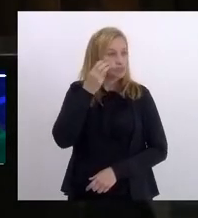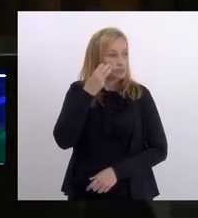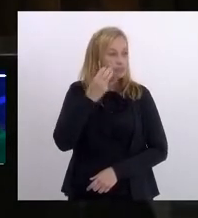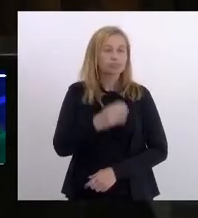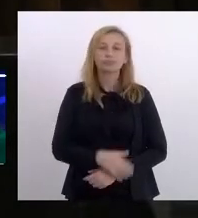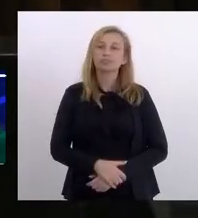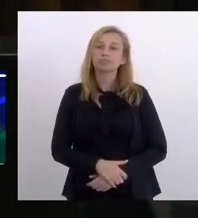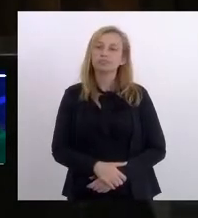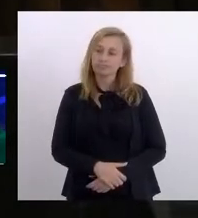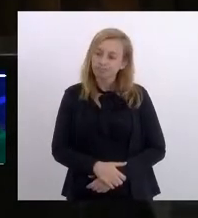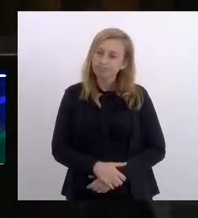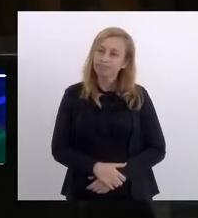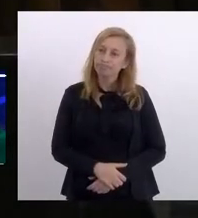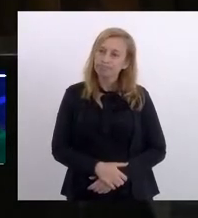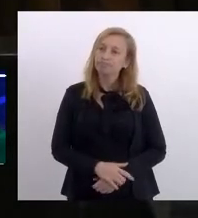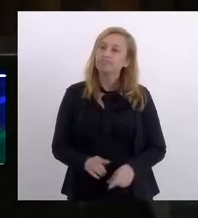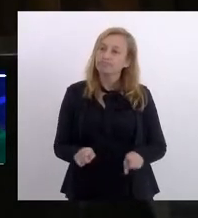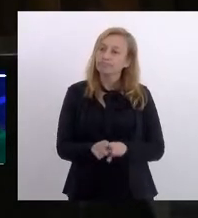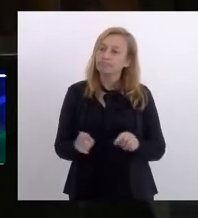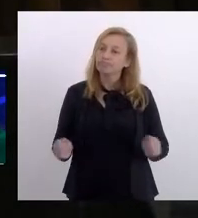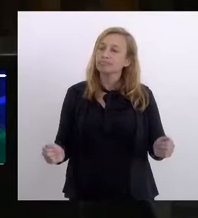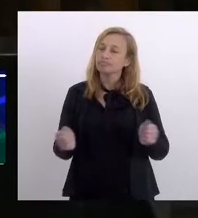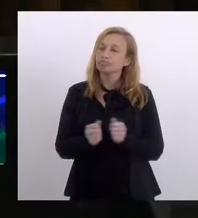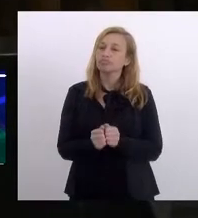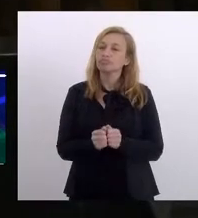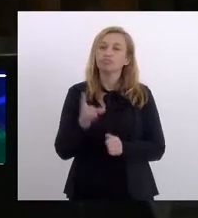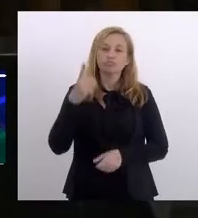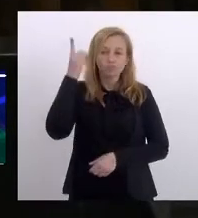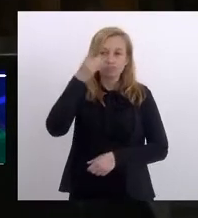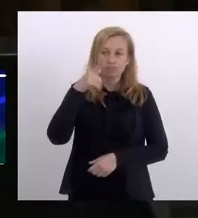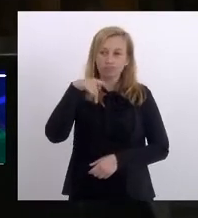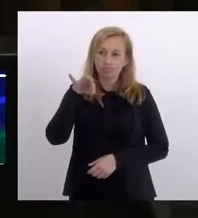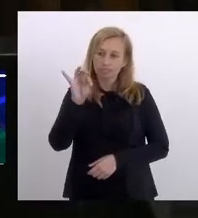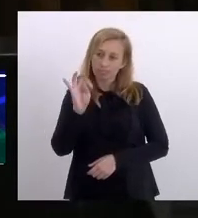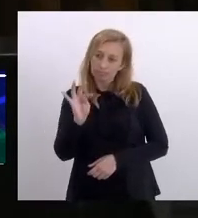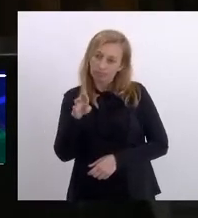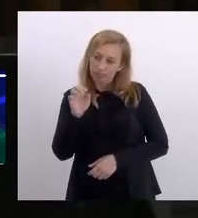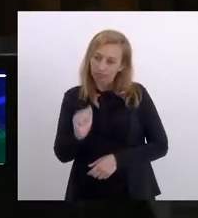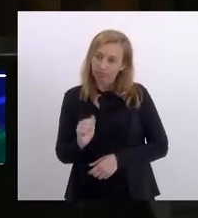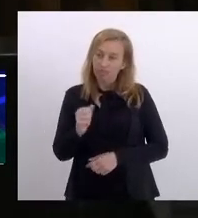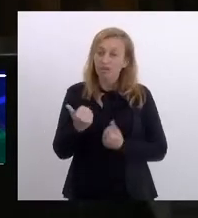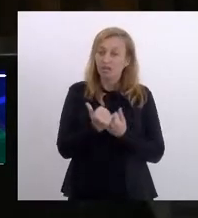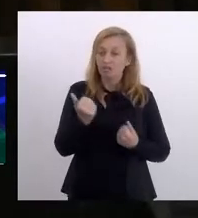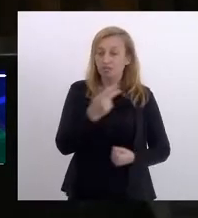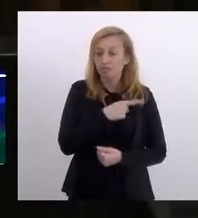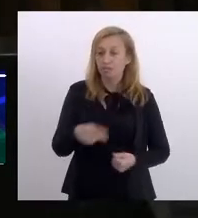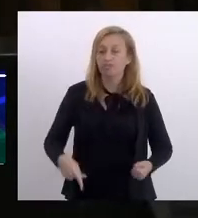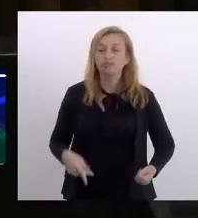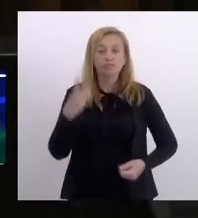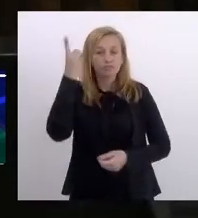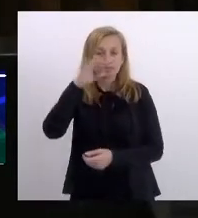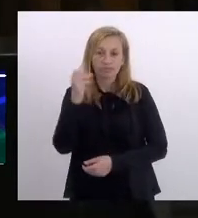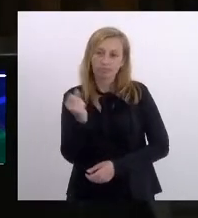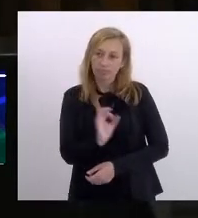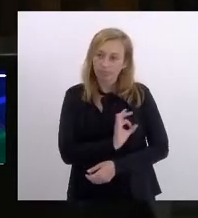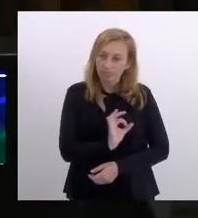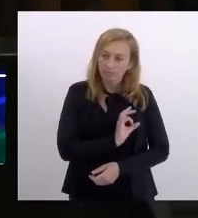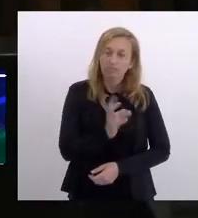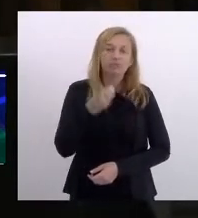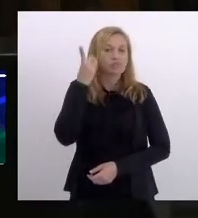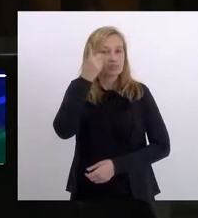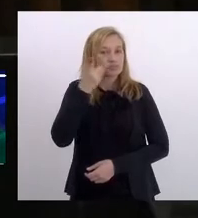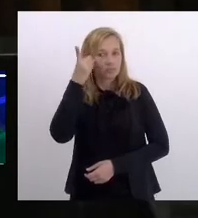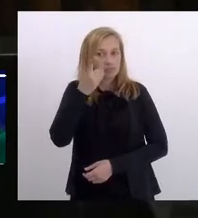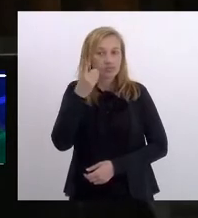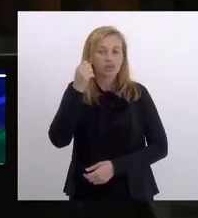Carneiro, teve como membros o deputado Alexandre Freitas, que foi vice-presidente, a deputada Marta Rocha, o